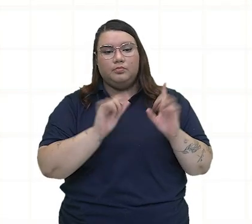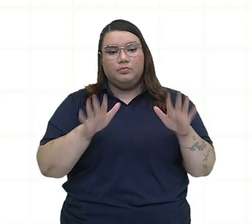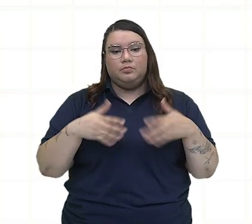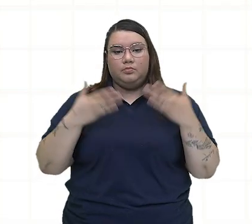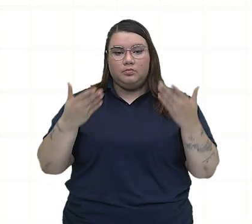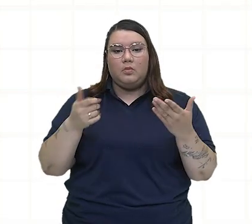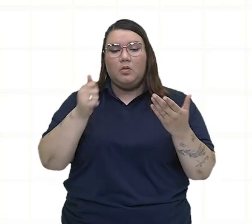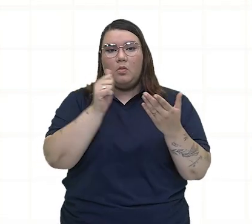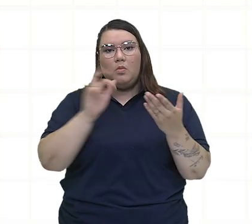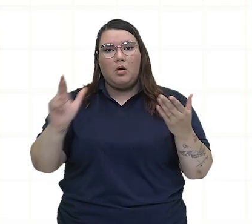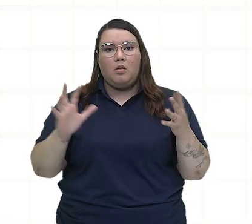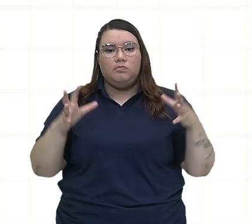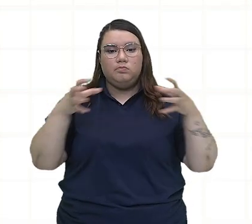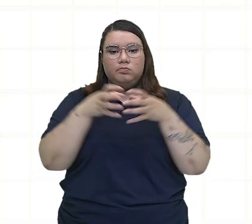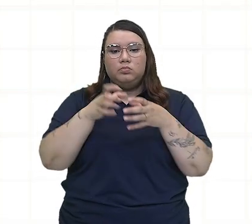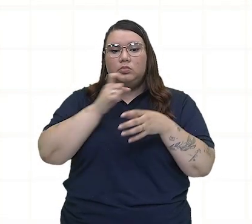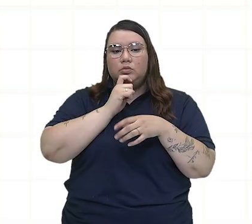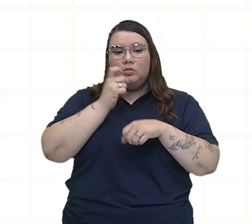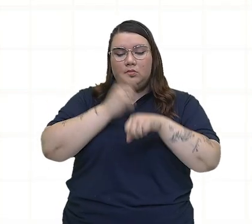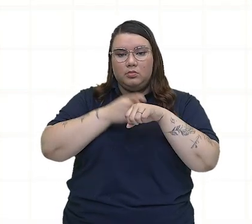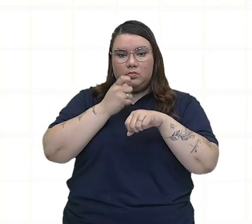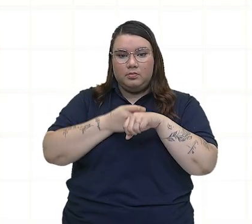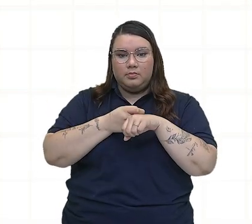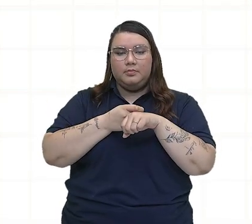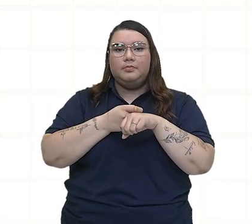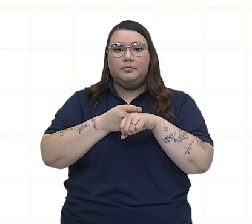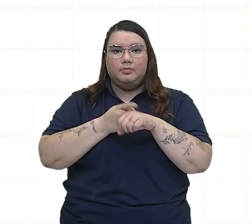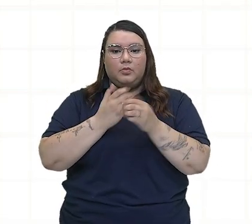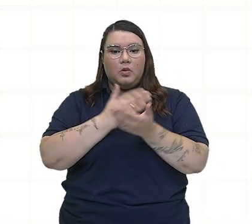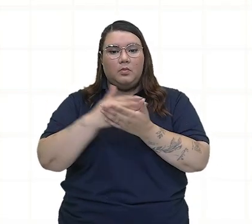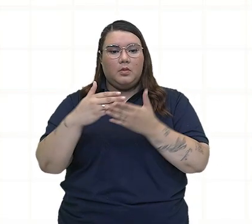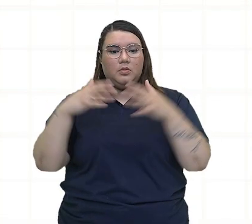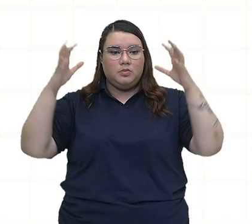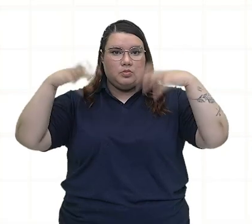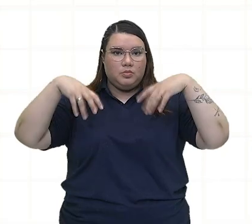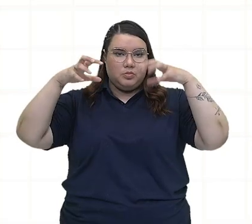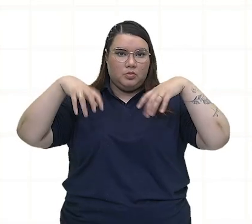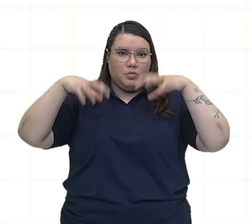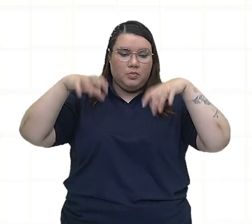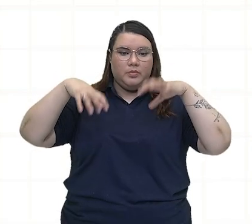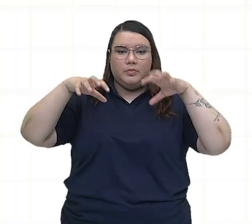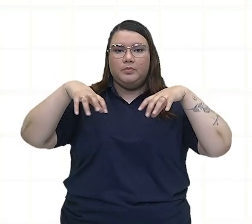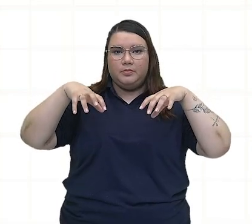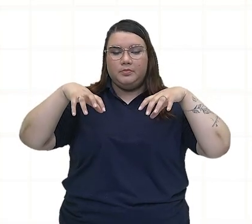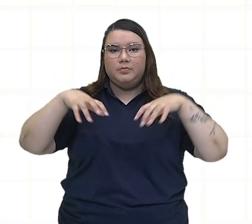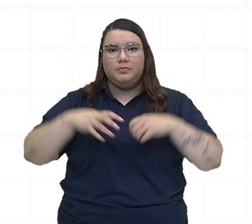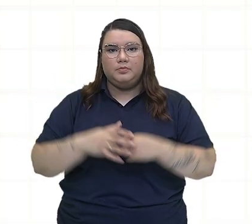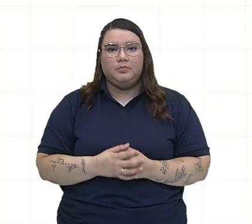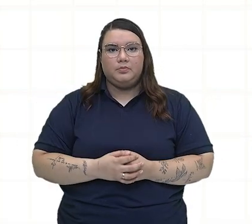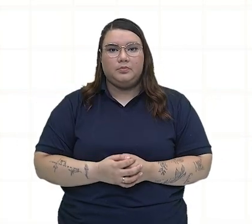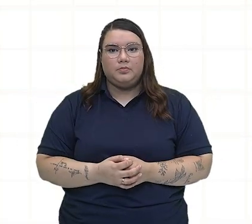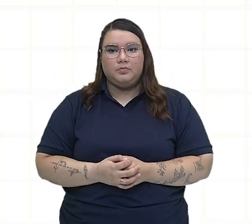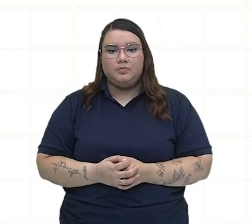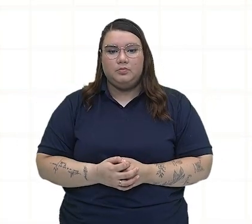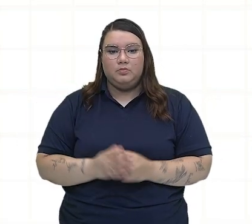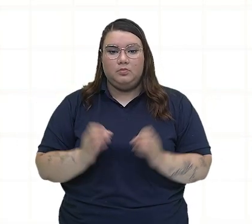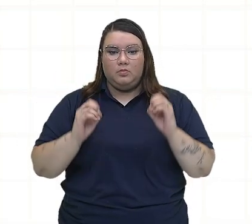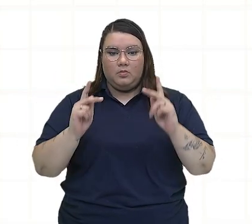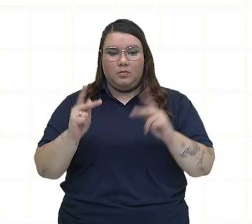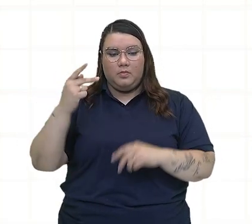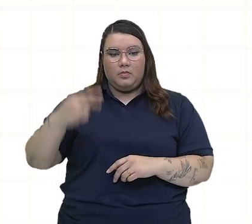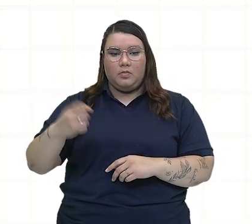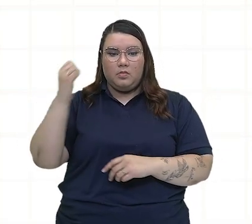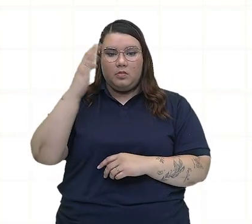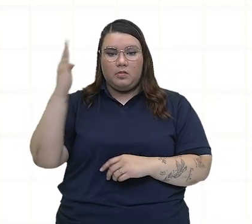temperatura, o ar vai condensar e vai formar a precipitação, que vai cair geralmente no seu formato líquido.